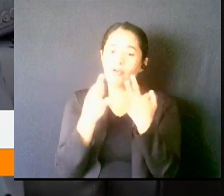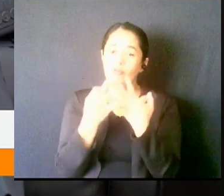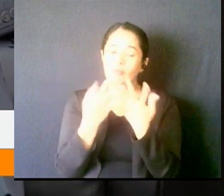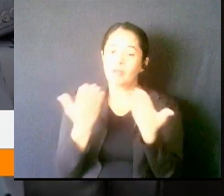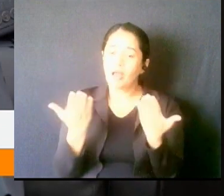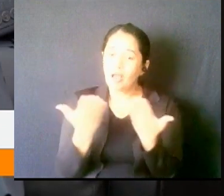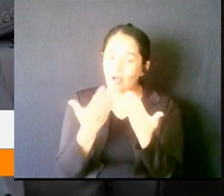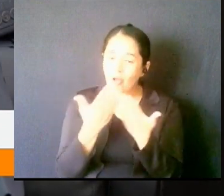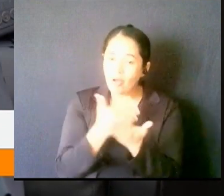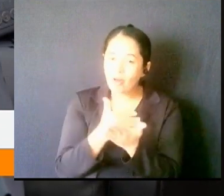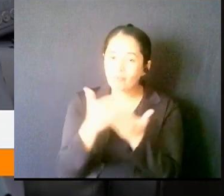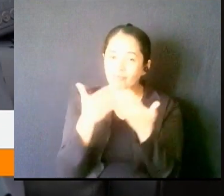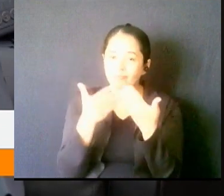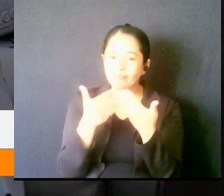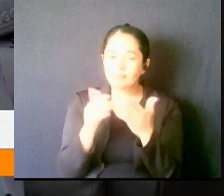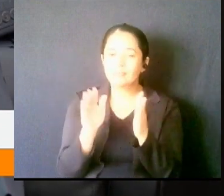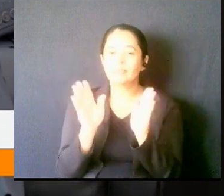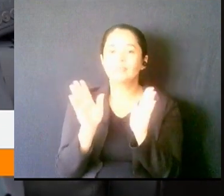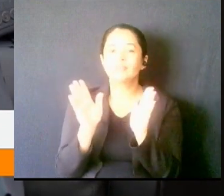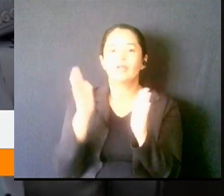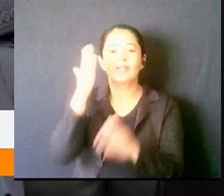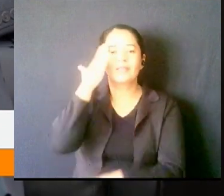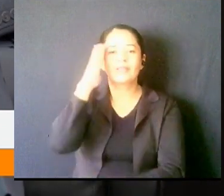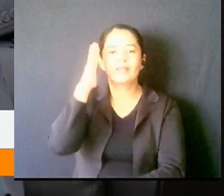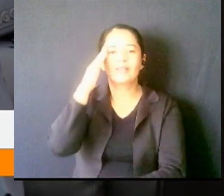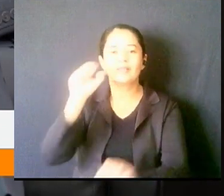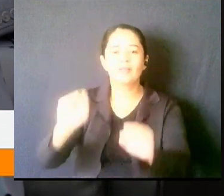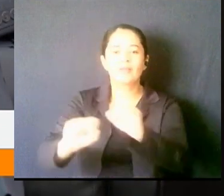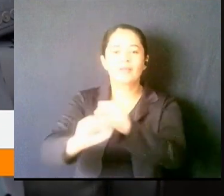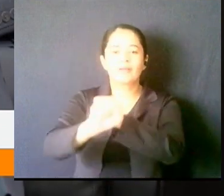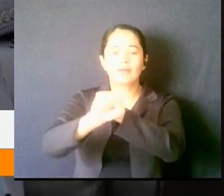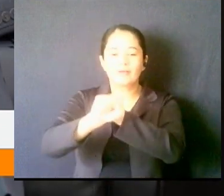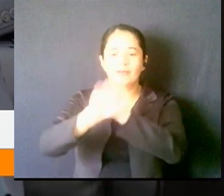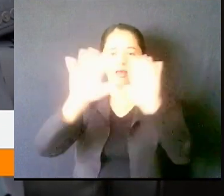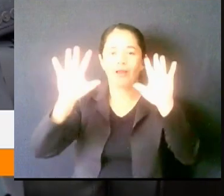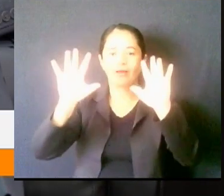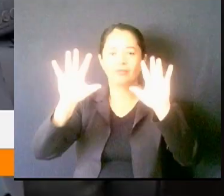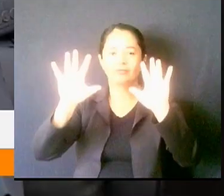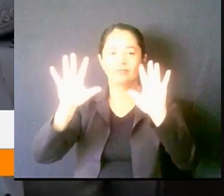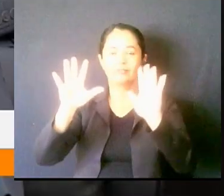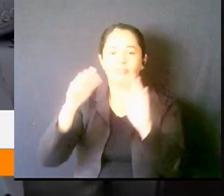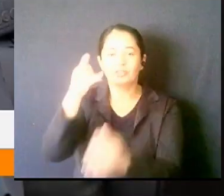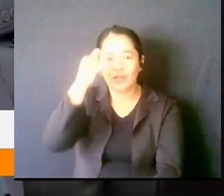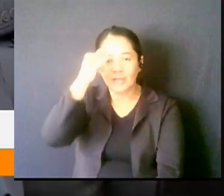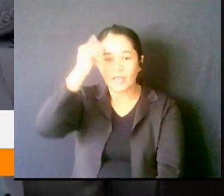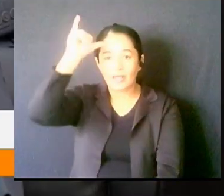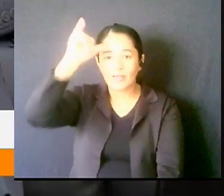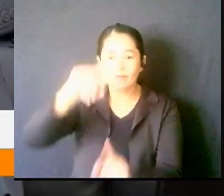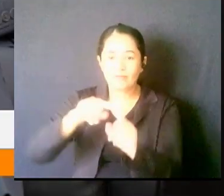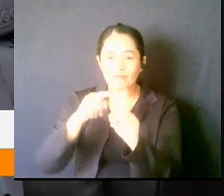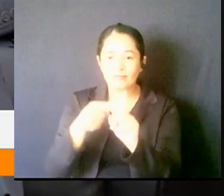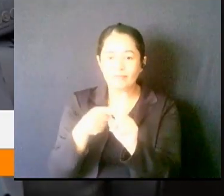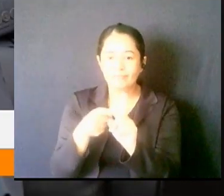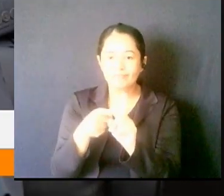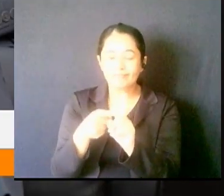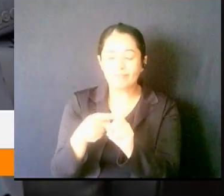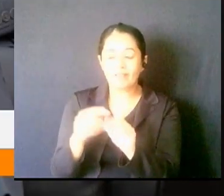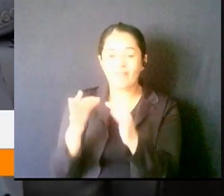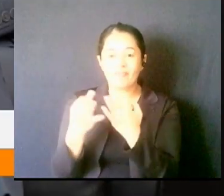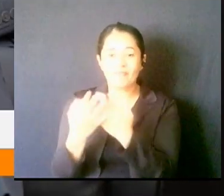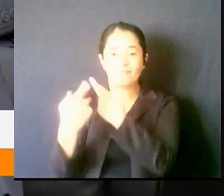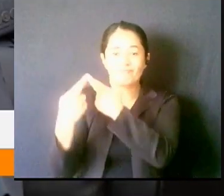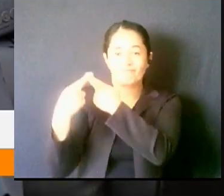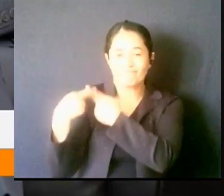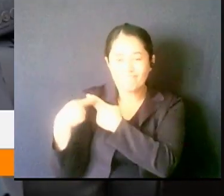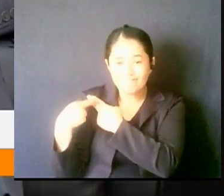com isso que essa mãe falou, de ter uma gravidez e a família ter que arcar com essa gravidez. Isso a gente está